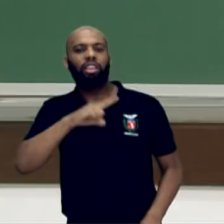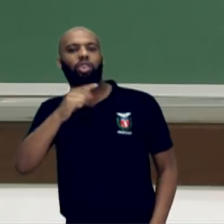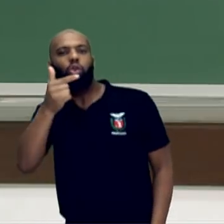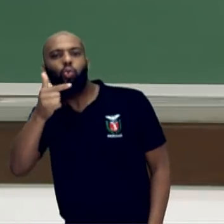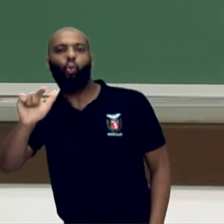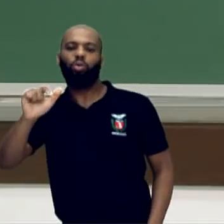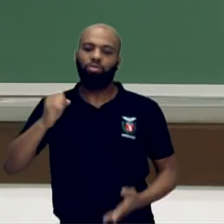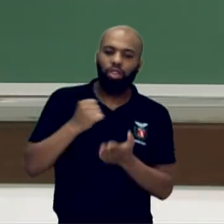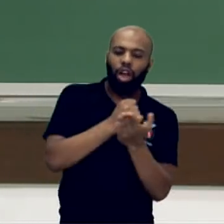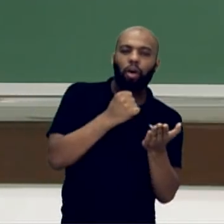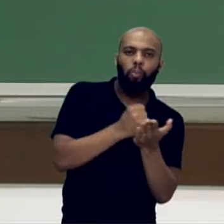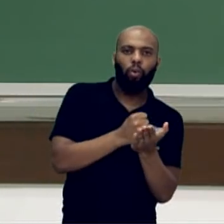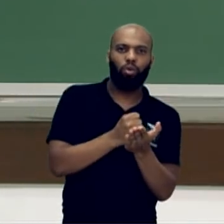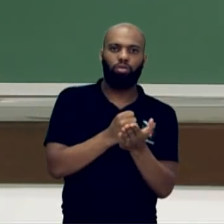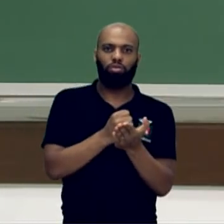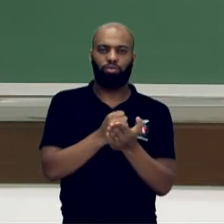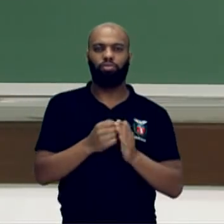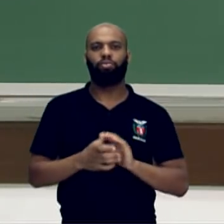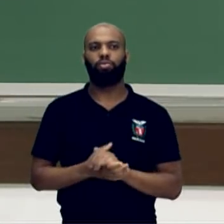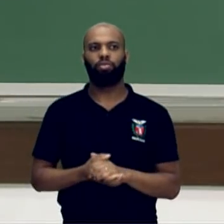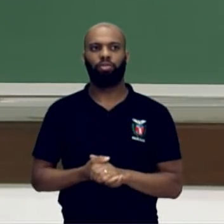vimos hoje aqui nessa aula.